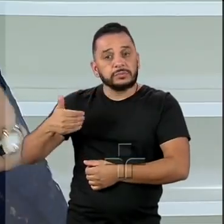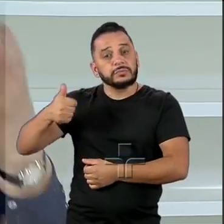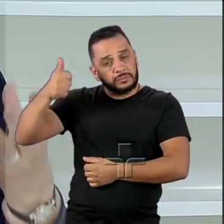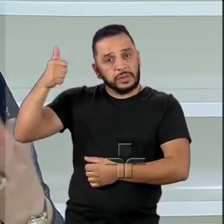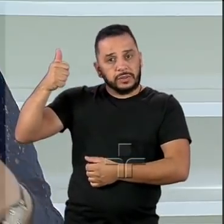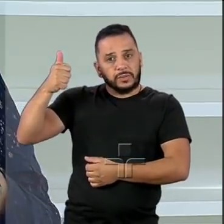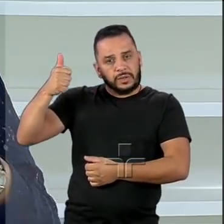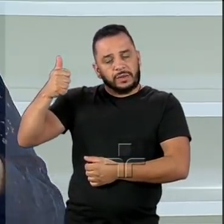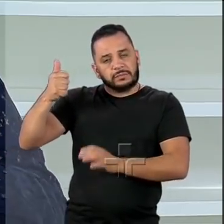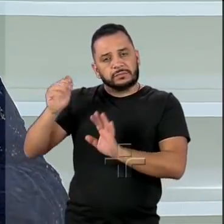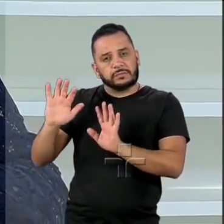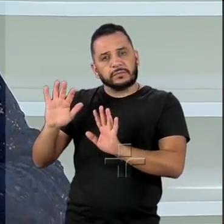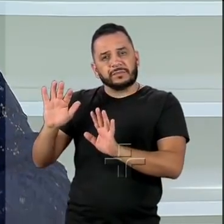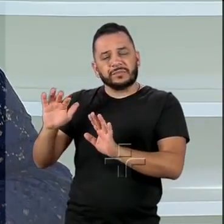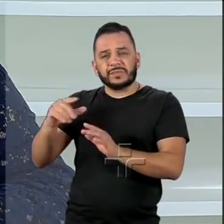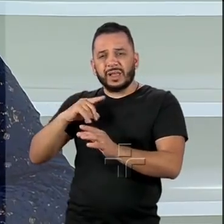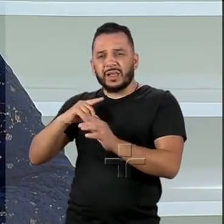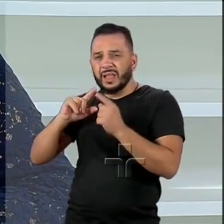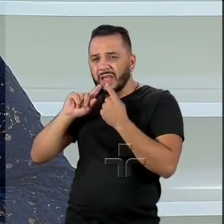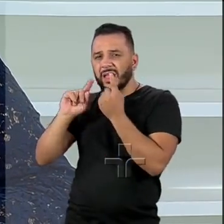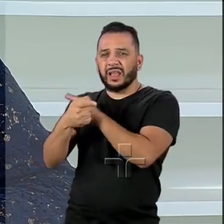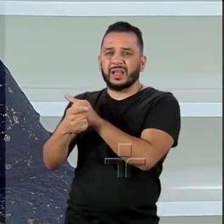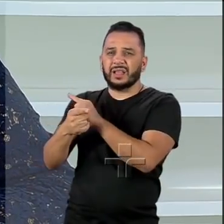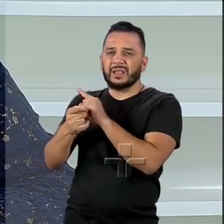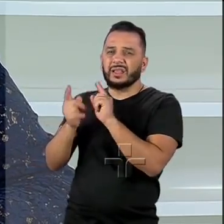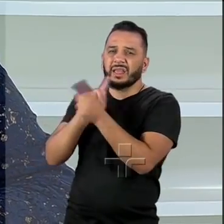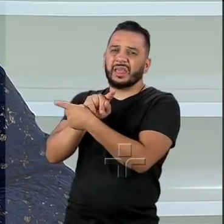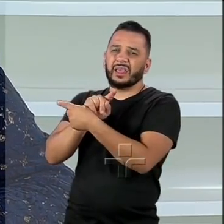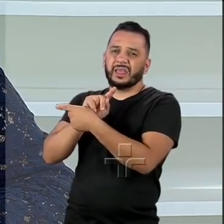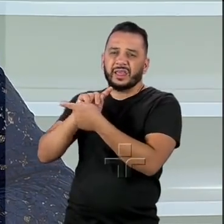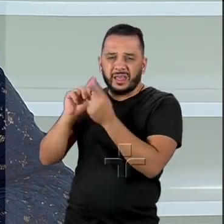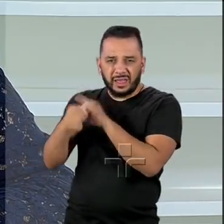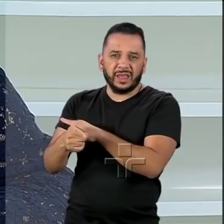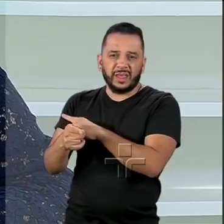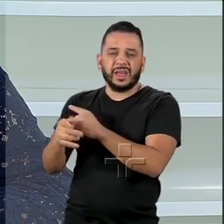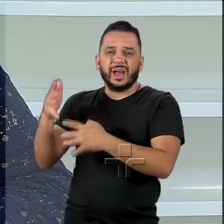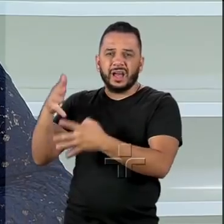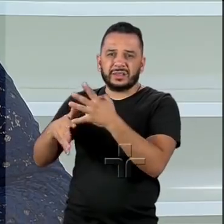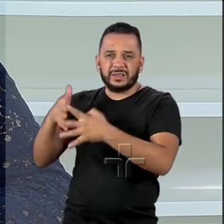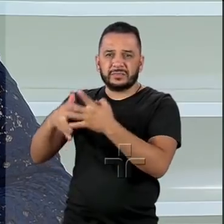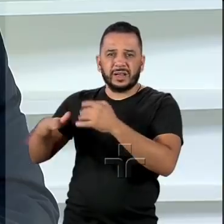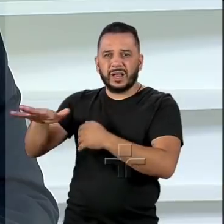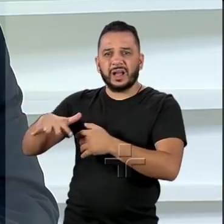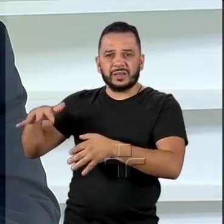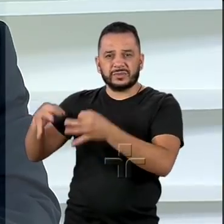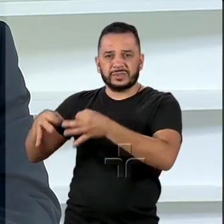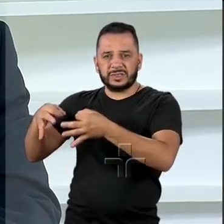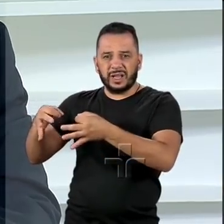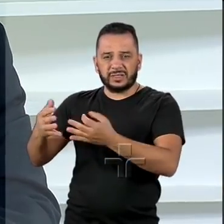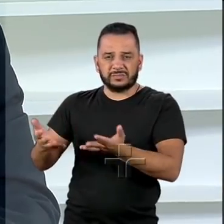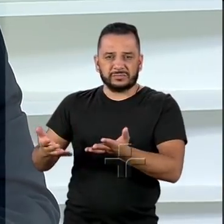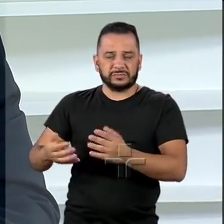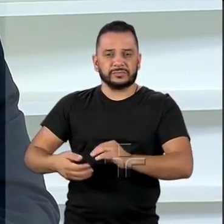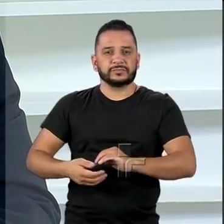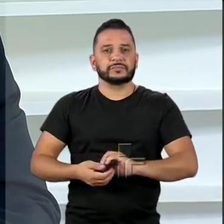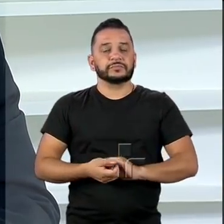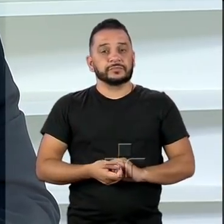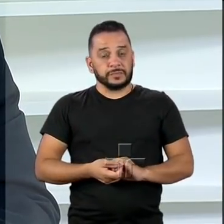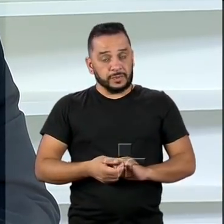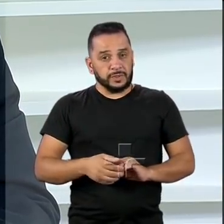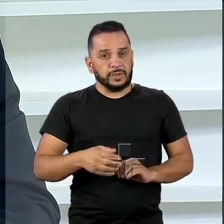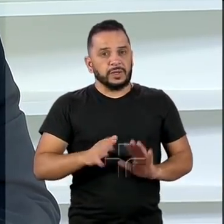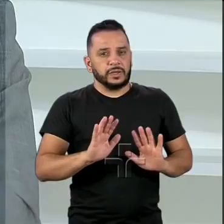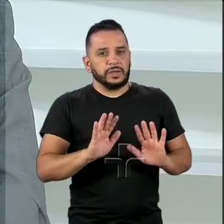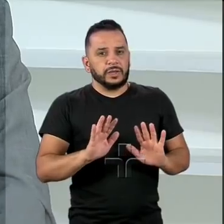divergências que terminam sendo tão deletérias para o Poder Judiciário. Obrigado, doutora Eliana. Por favor, doutor